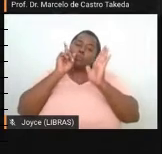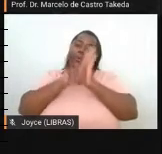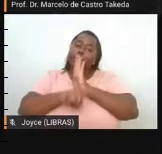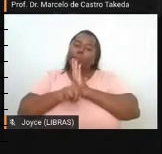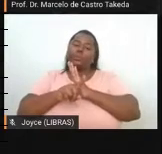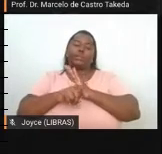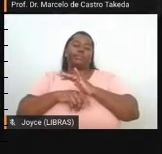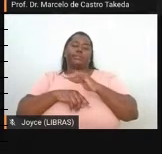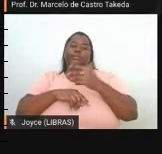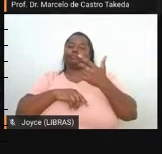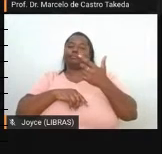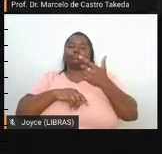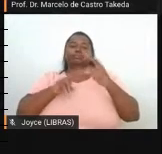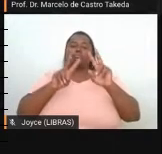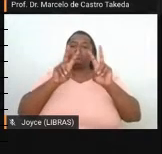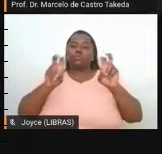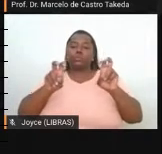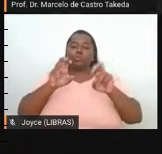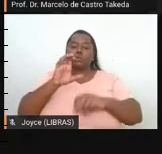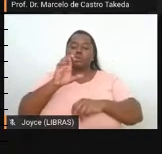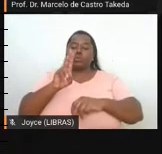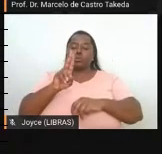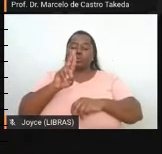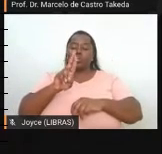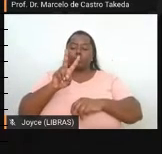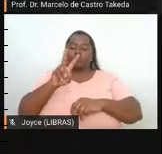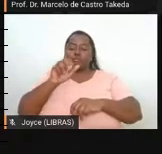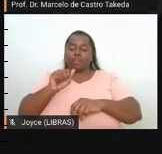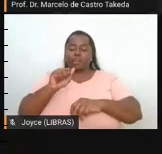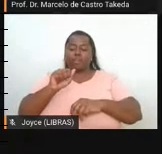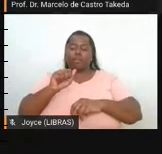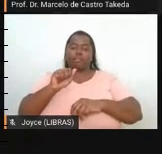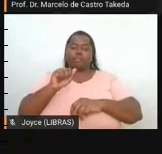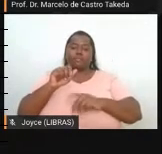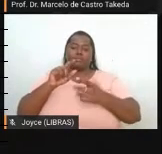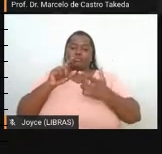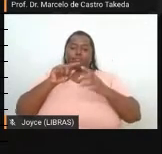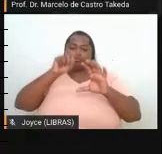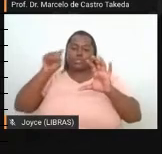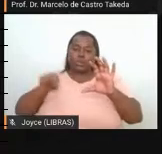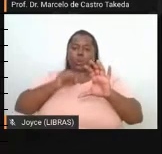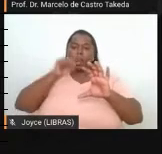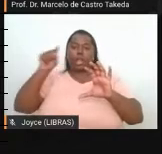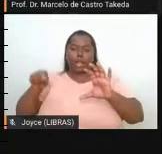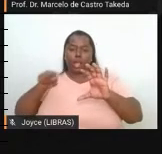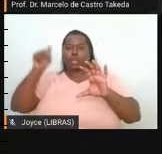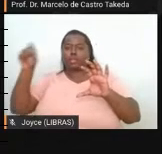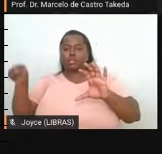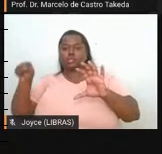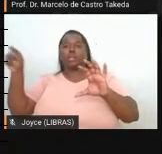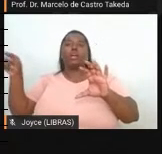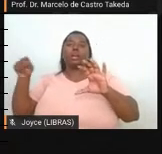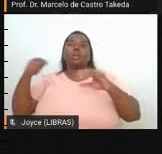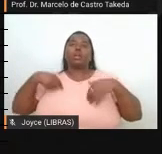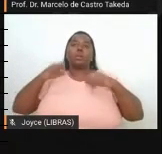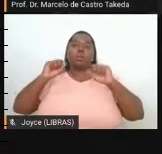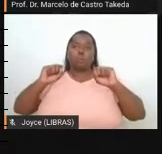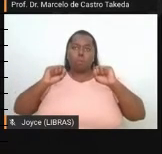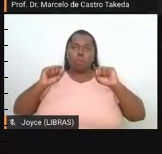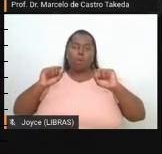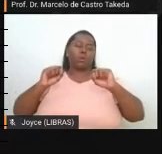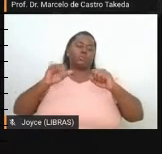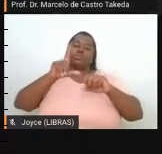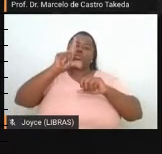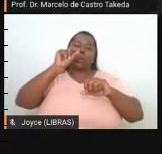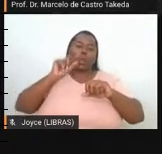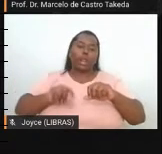curvas horizontais circulares, eu vou escolher uma questão aleatória do tipo 1 ao tipo 5. Tá? Eu tenho 20 questões, esse